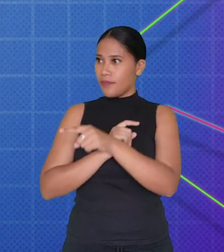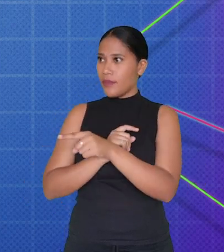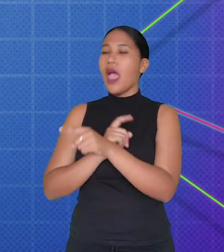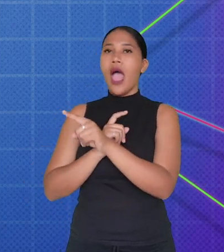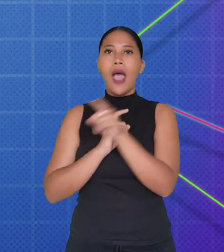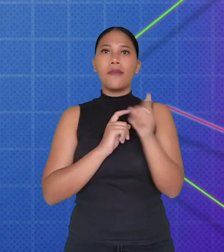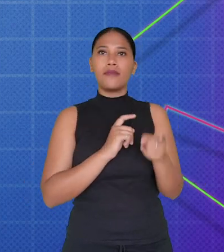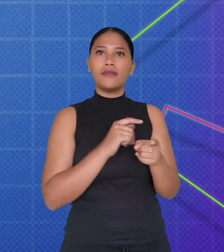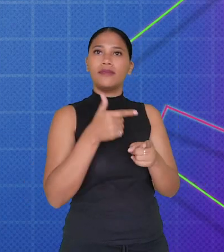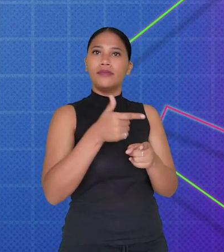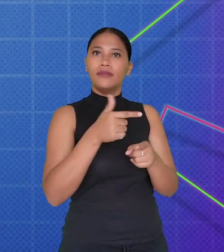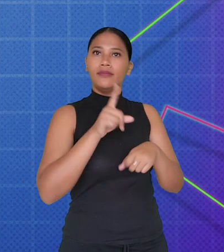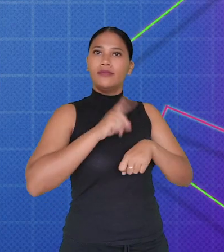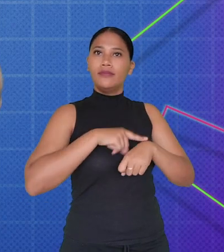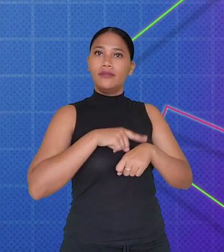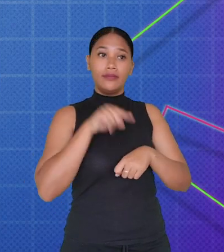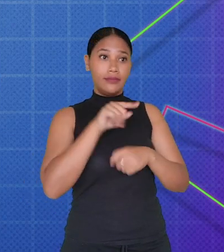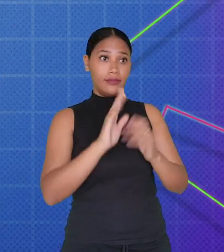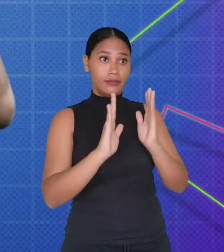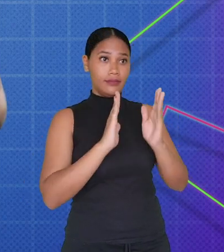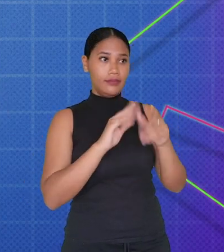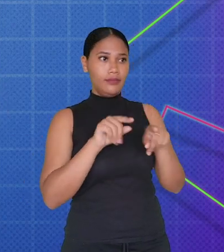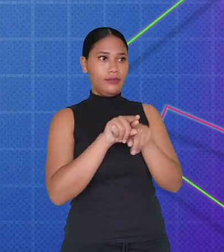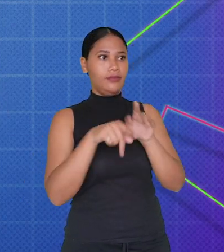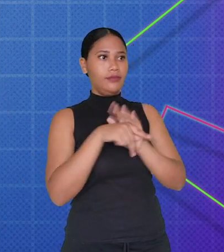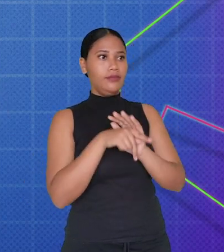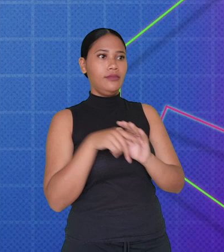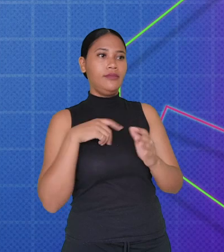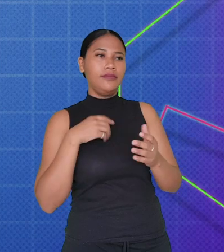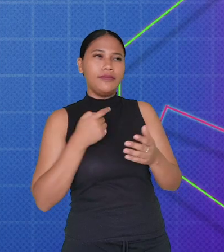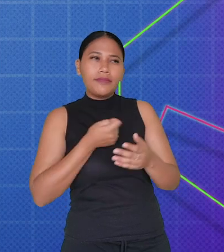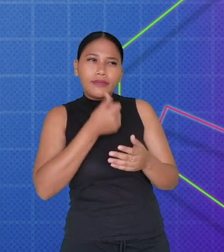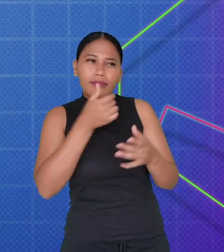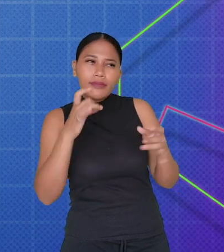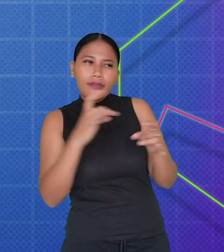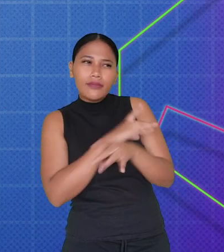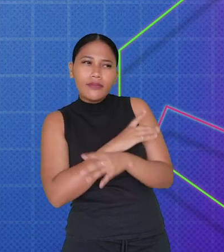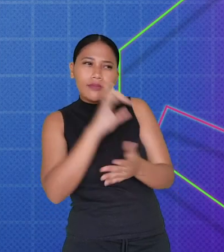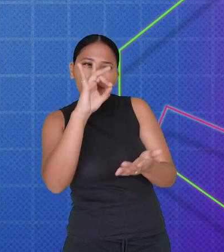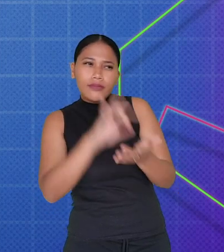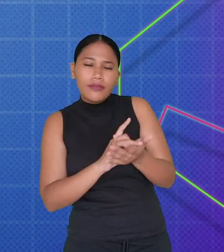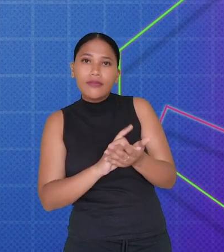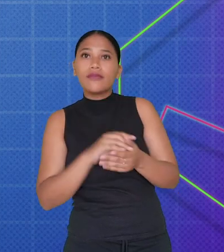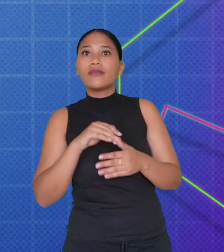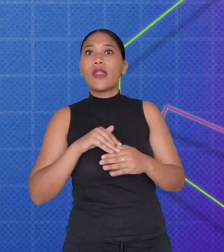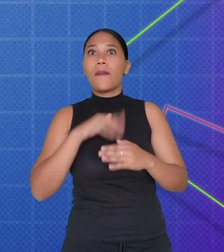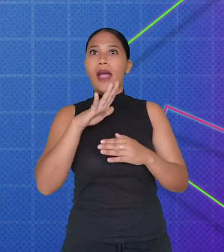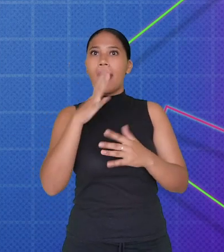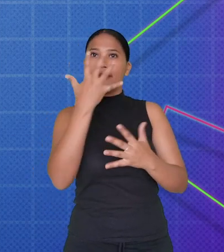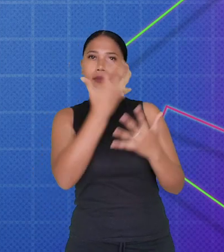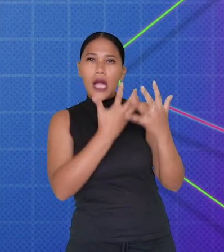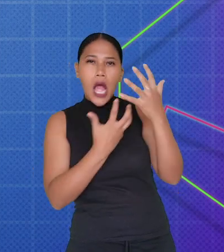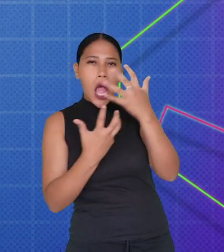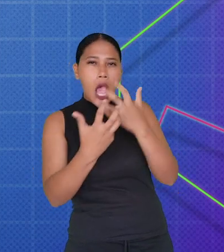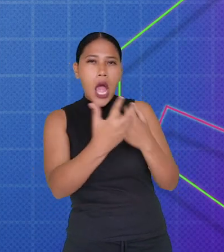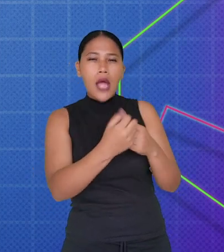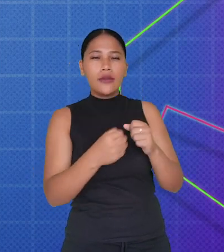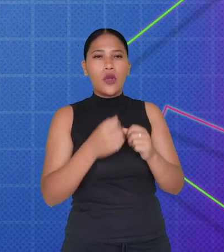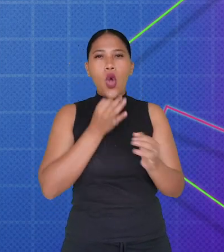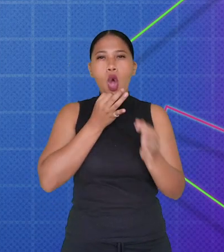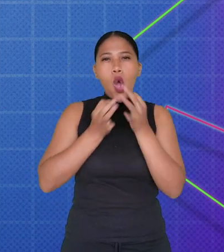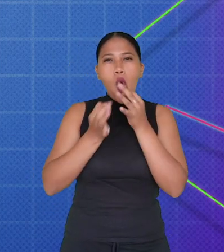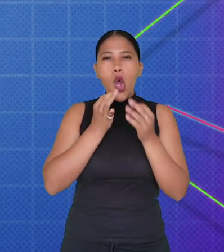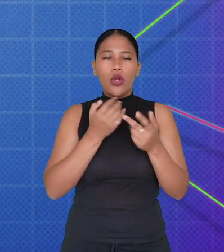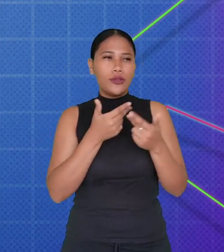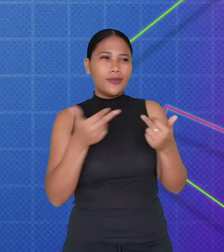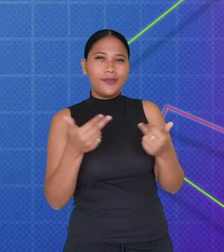Alfa bem sucedida nessa fase o jogo está mais próximo da versão final e já possuem mais recursos gráficos e de áudio